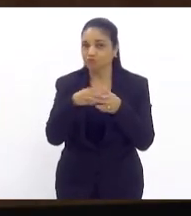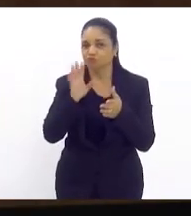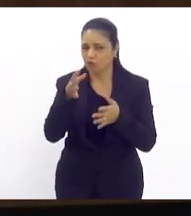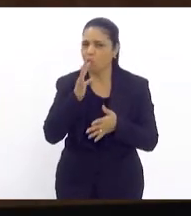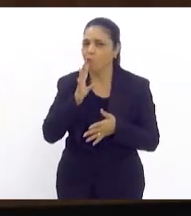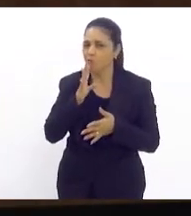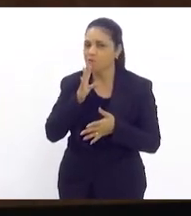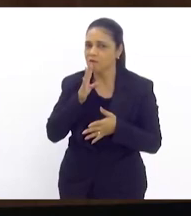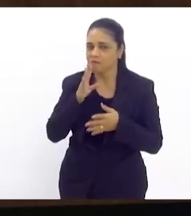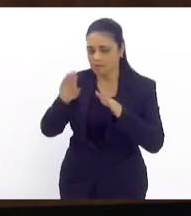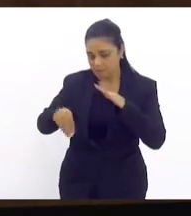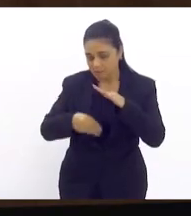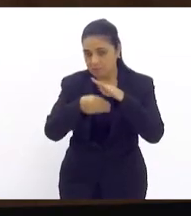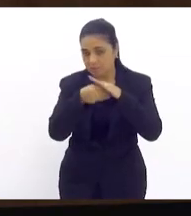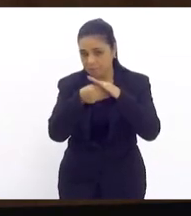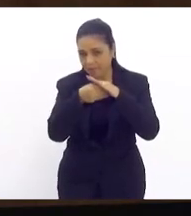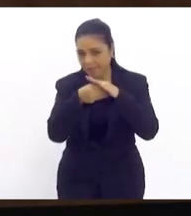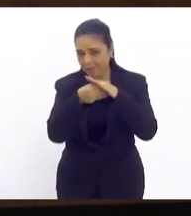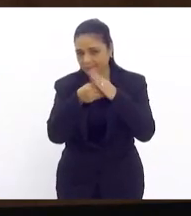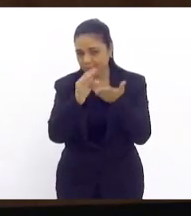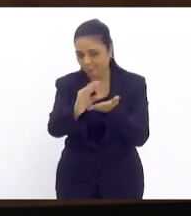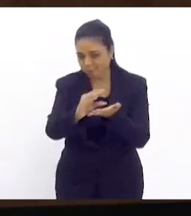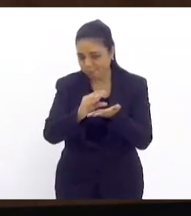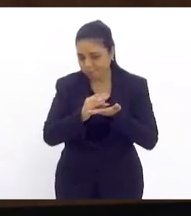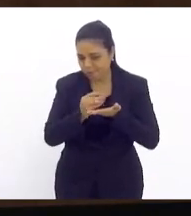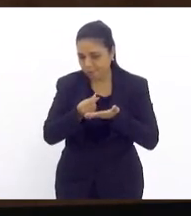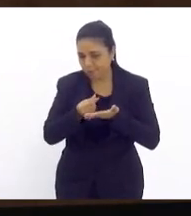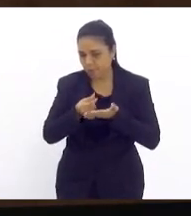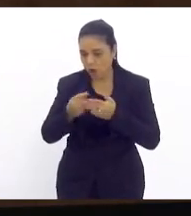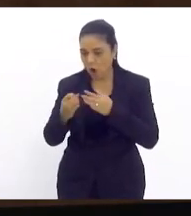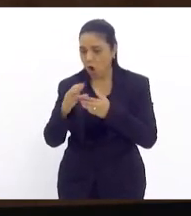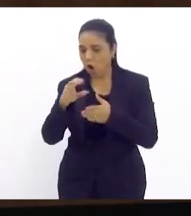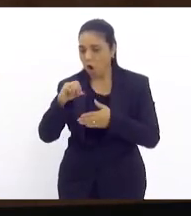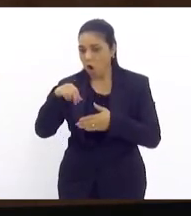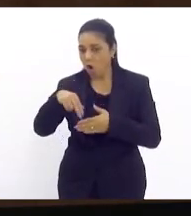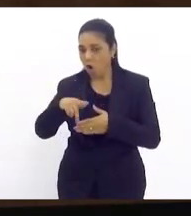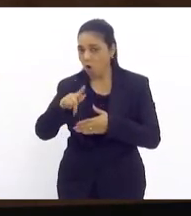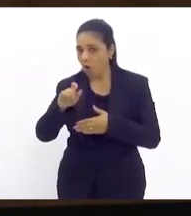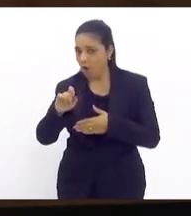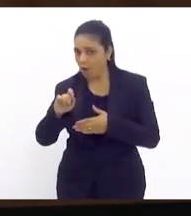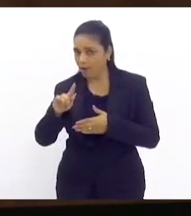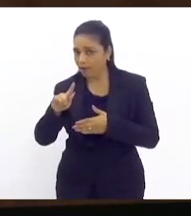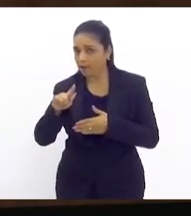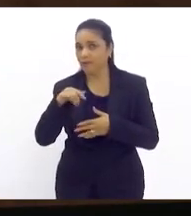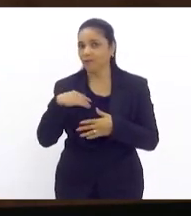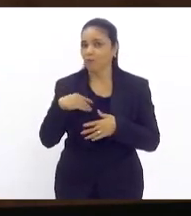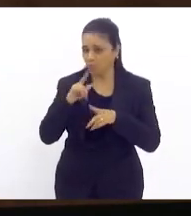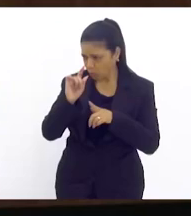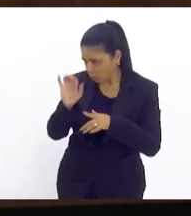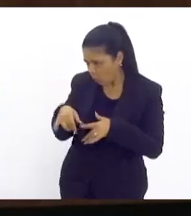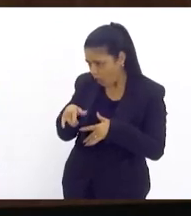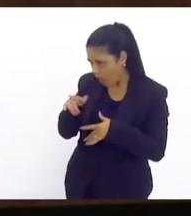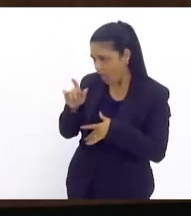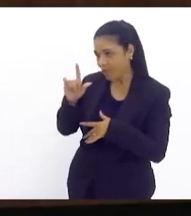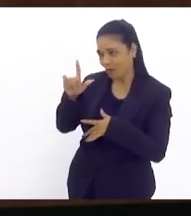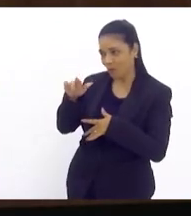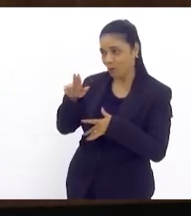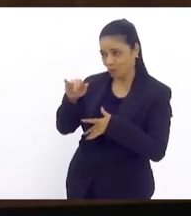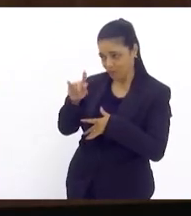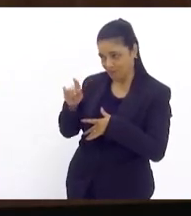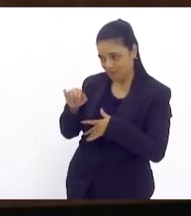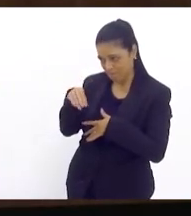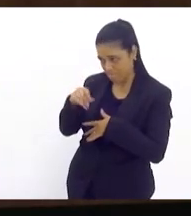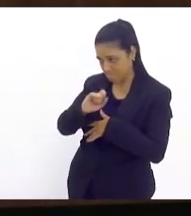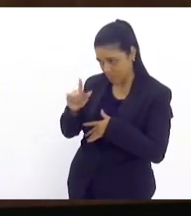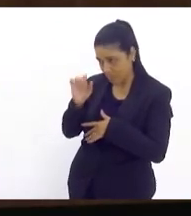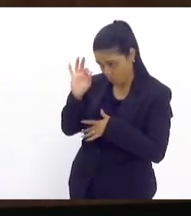que as emendas chegam e somem vão para ONGs né Luisa mell vamos para várias coisas que que somem então a